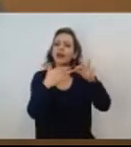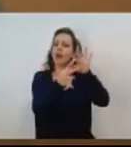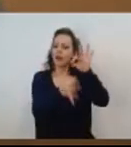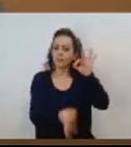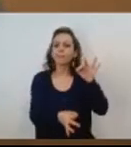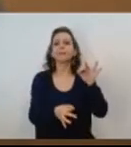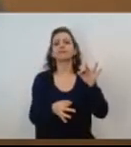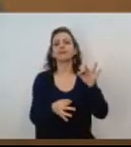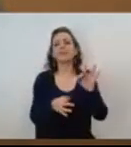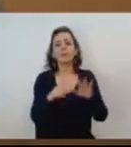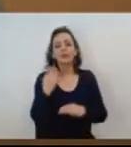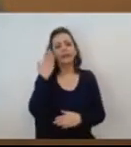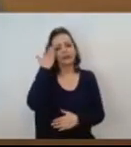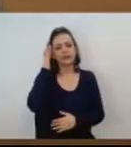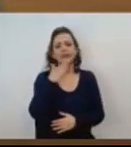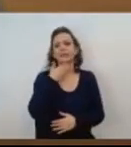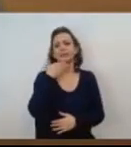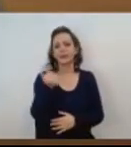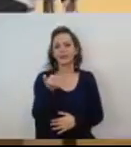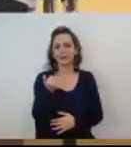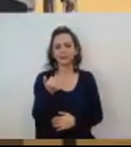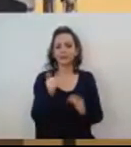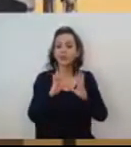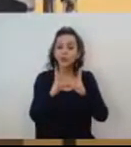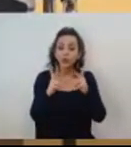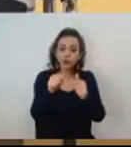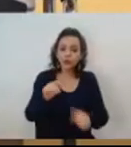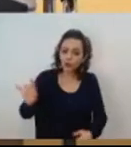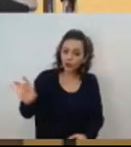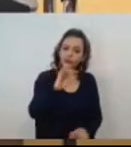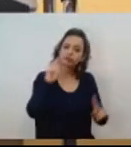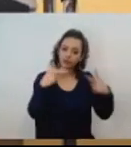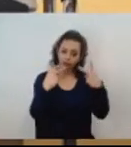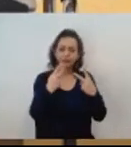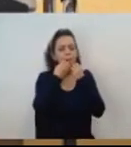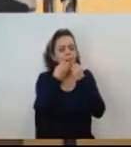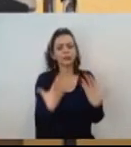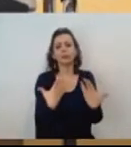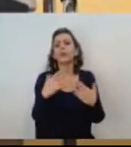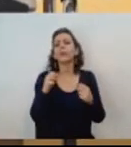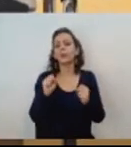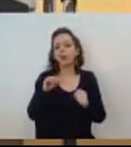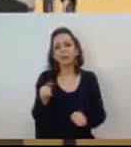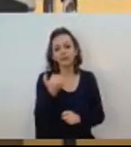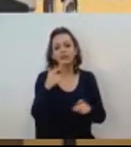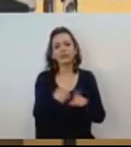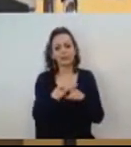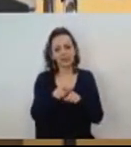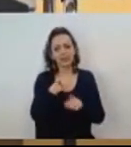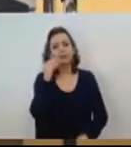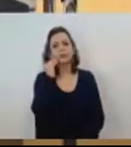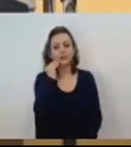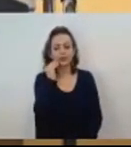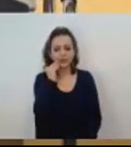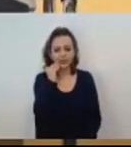é mergulhar de cabeça na oportunidade de como Edu falou trazer por meio da educação o novo